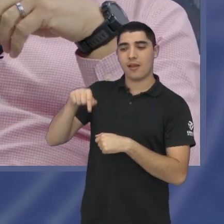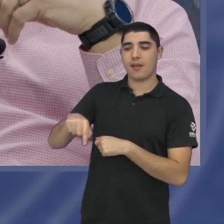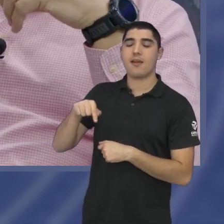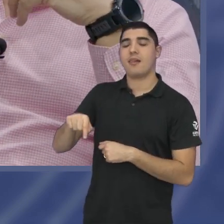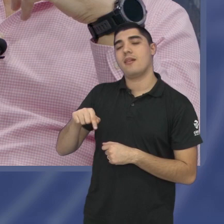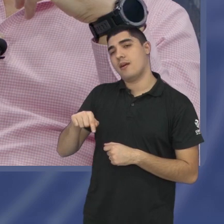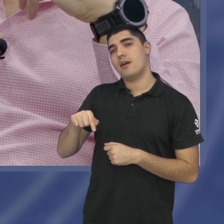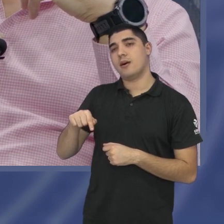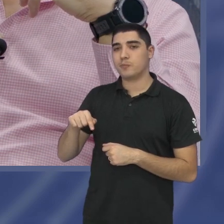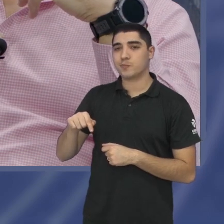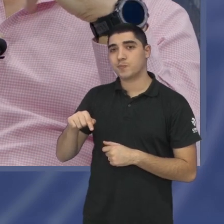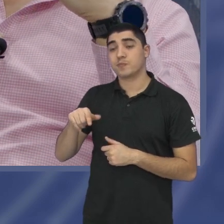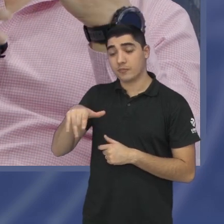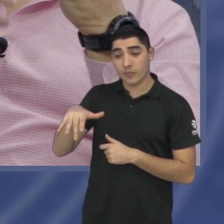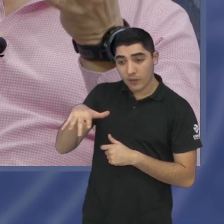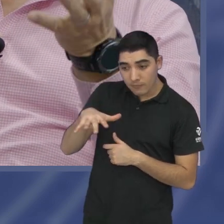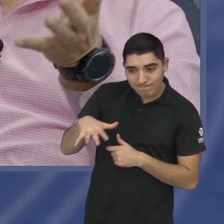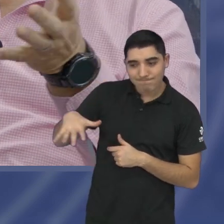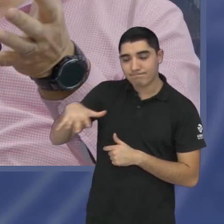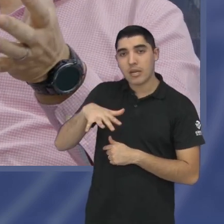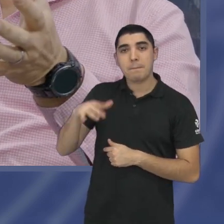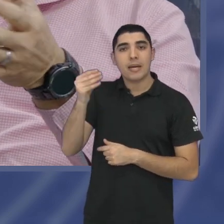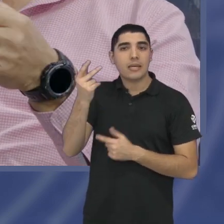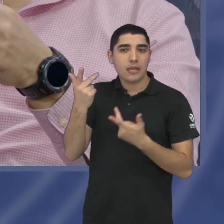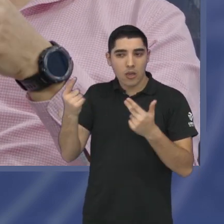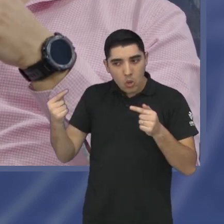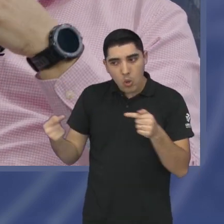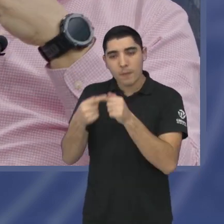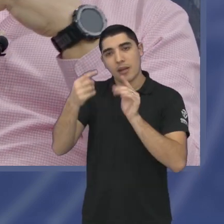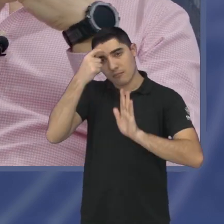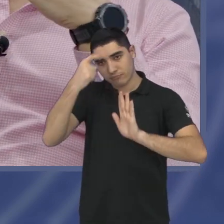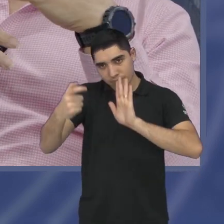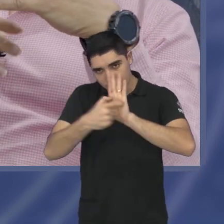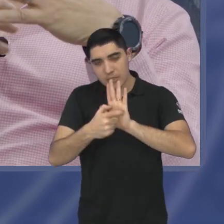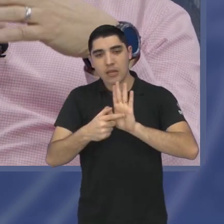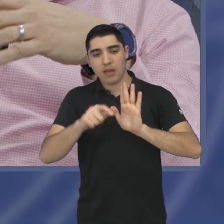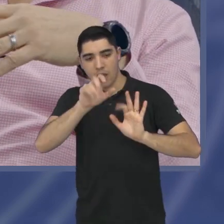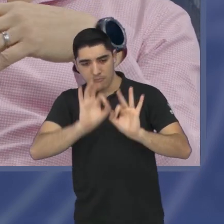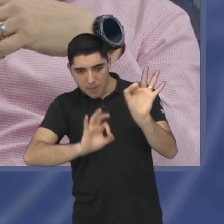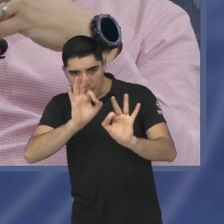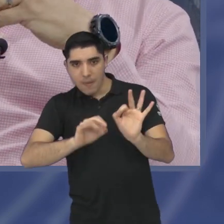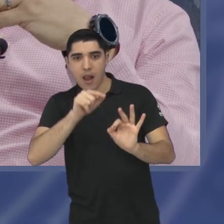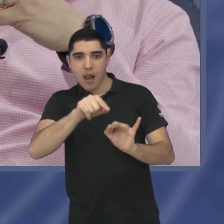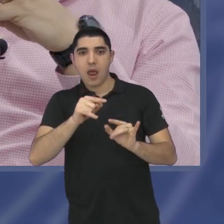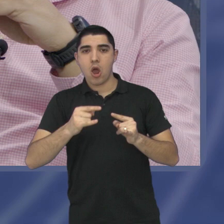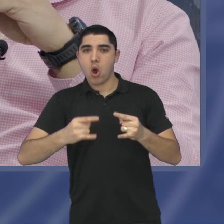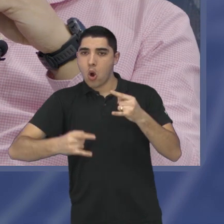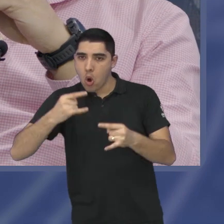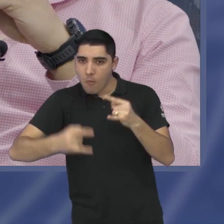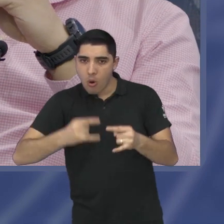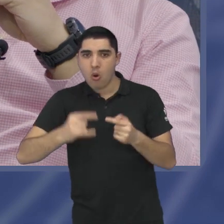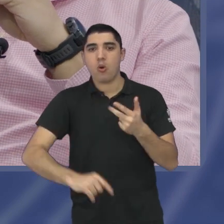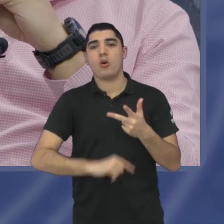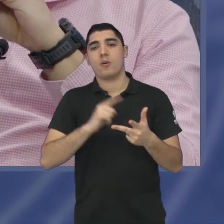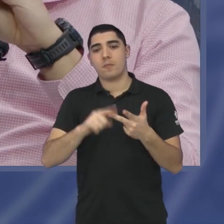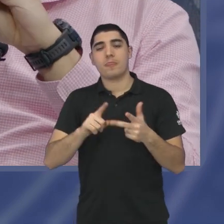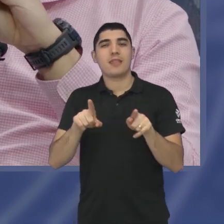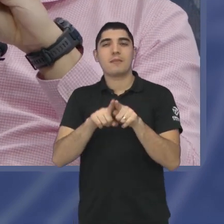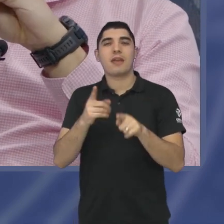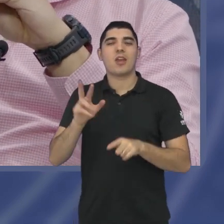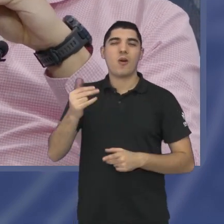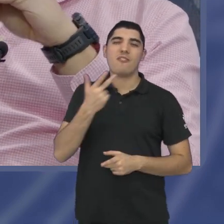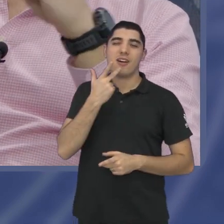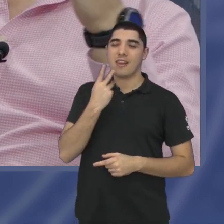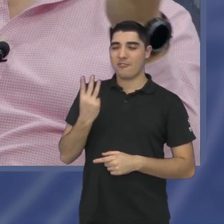macro na programação de inteligência artificial, na programação dos robôs, na programação da vida, que a gente chama da